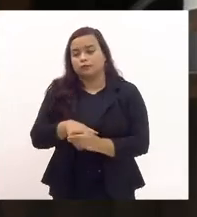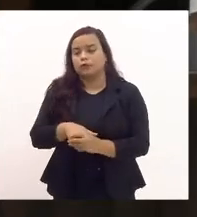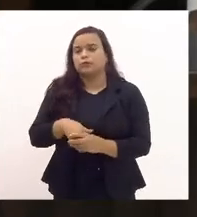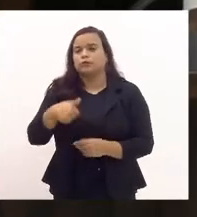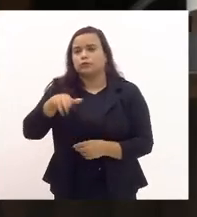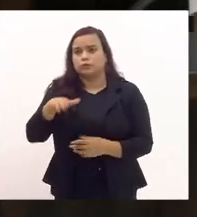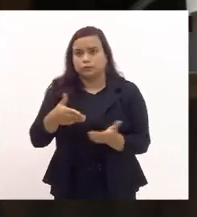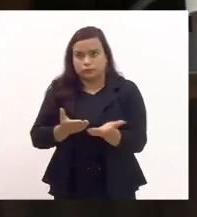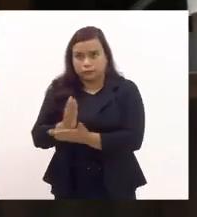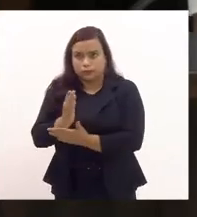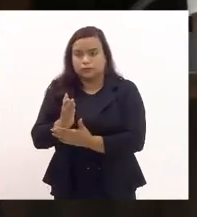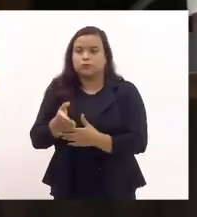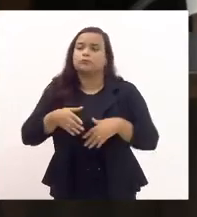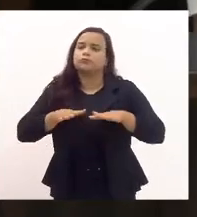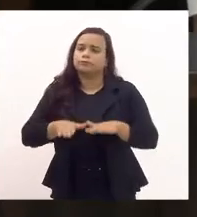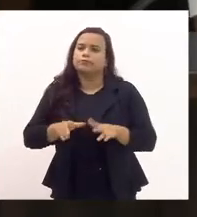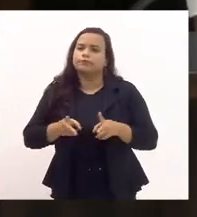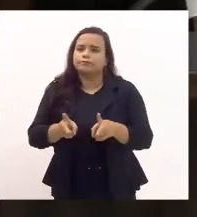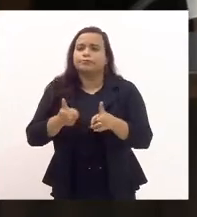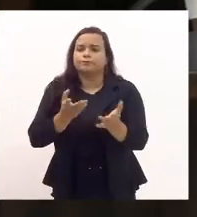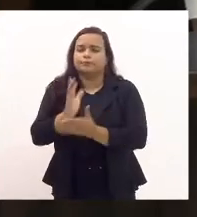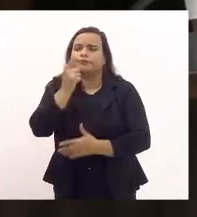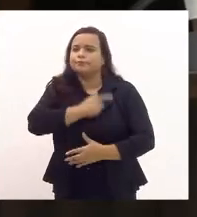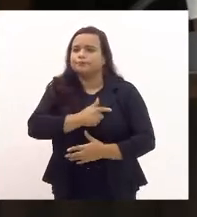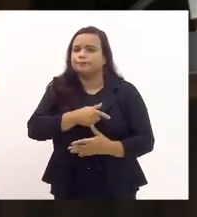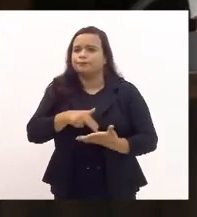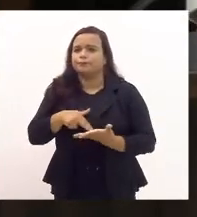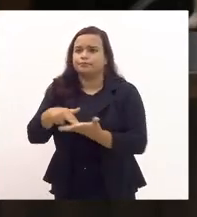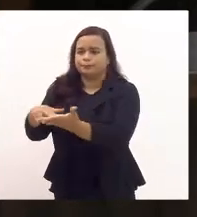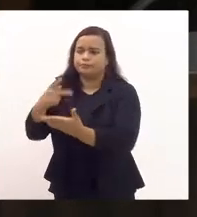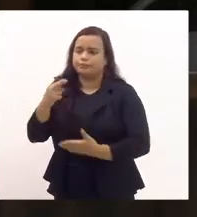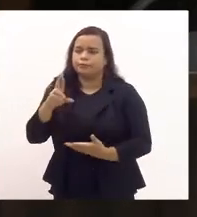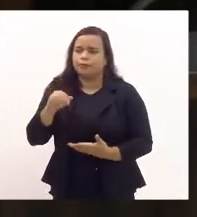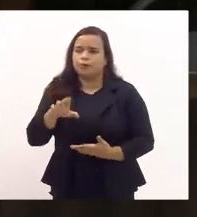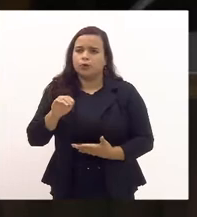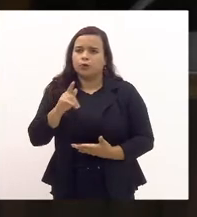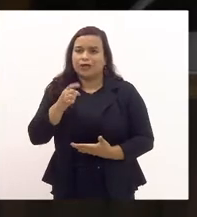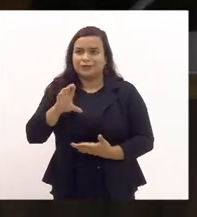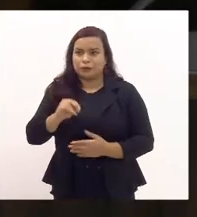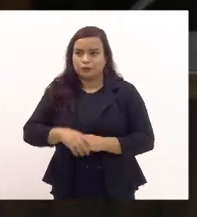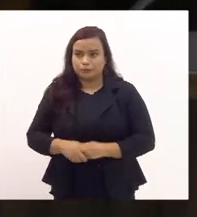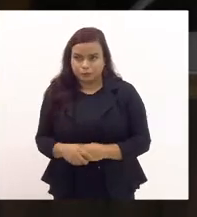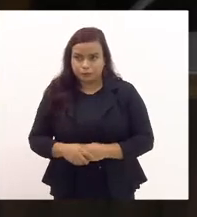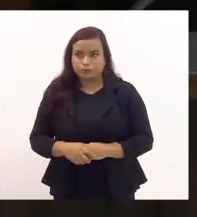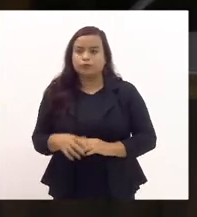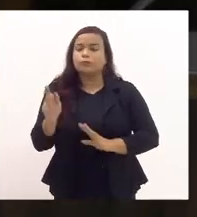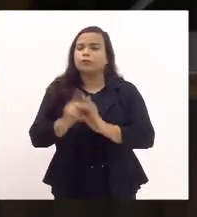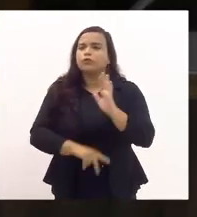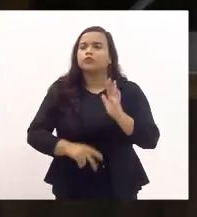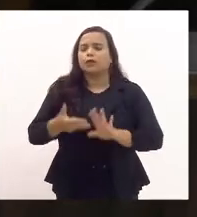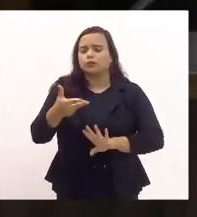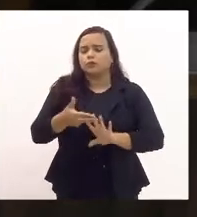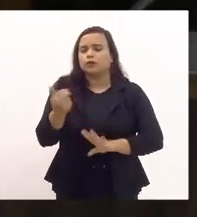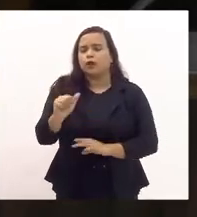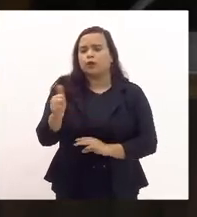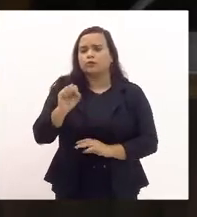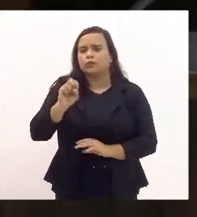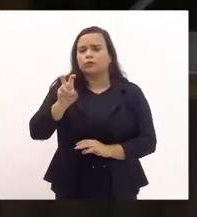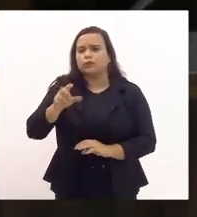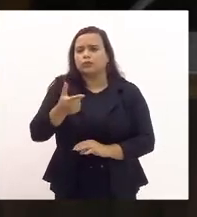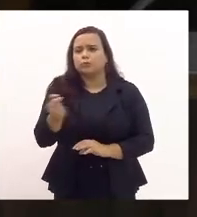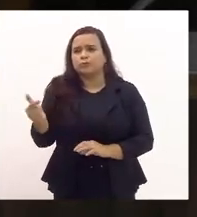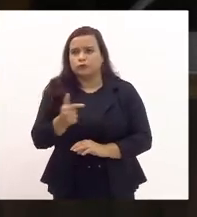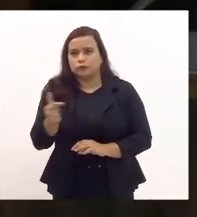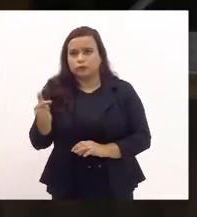seus que aprovam permaneçam Como estão aprovado vai à promulgação pode a solução 1185 de